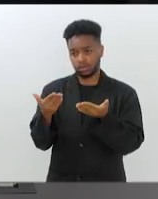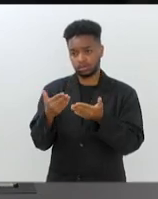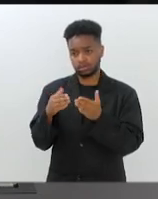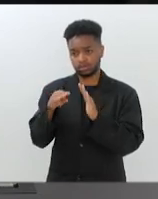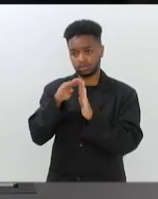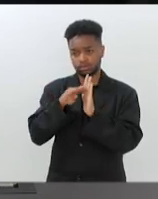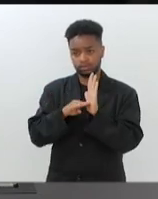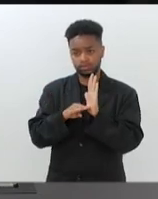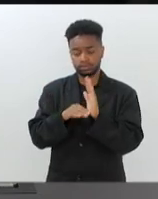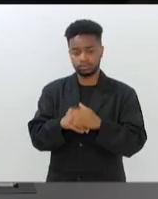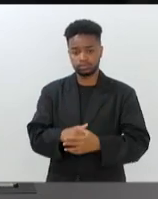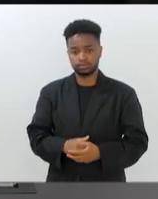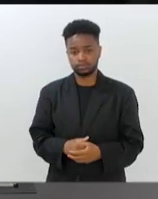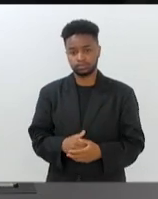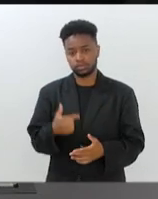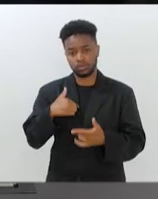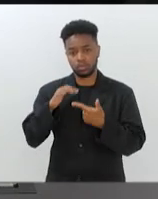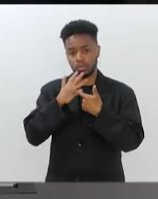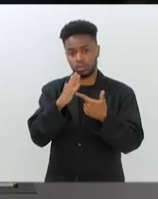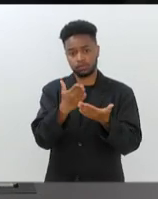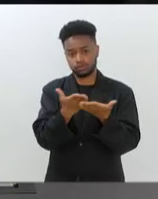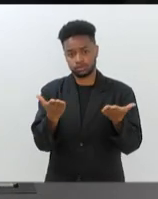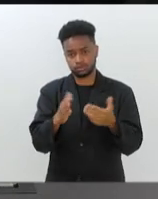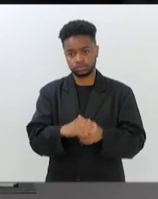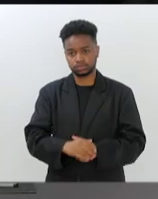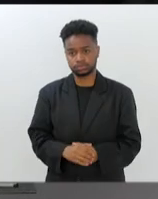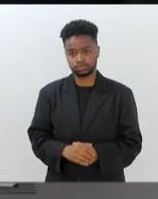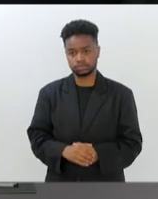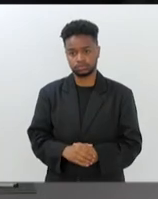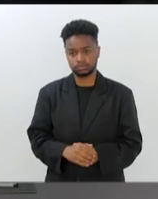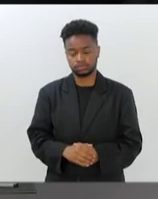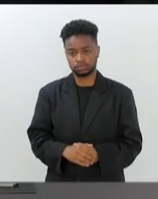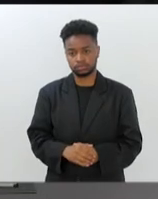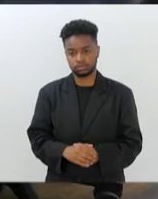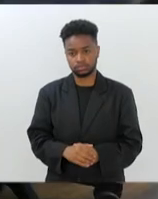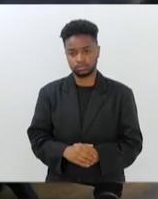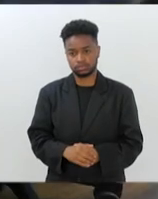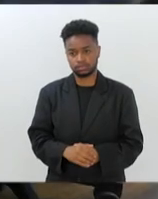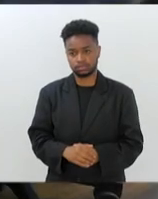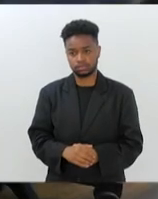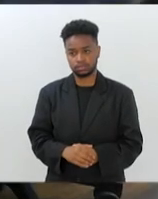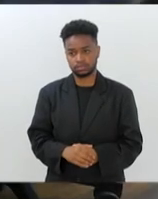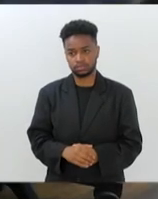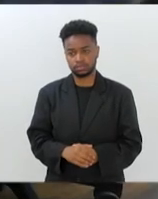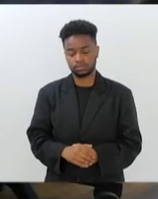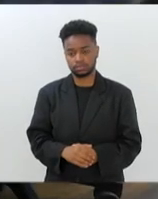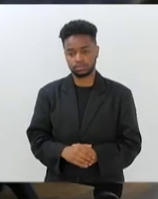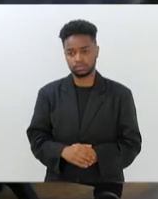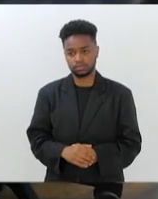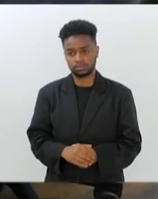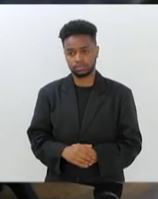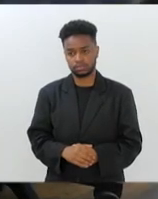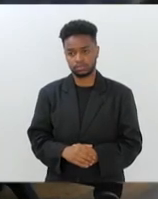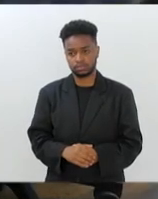convidados e eu apresento aos senhores a senhora